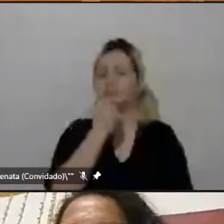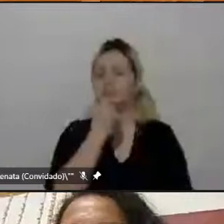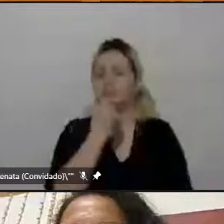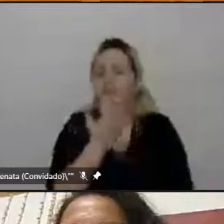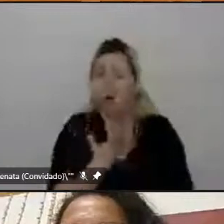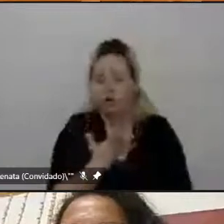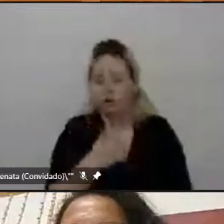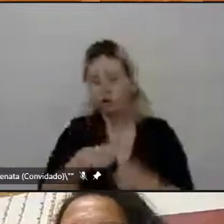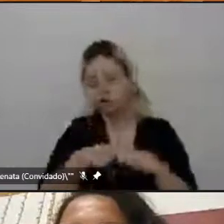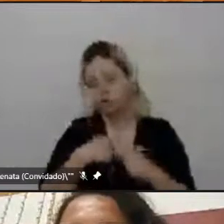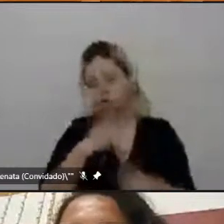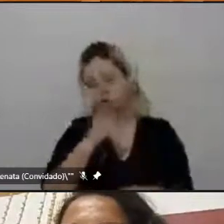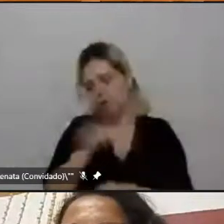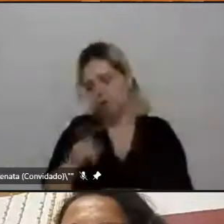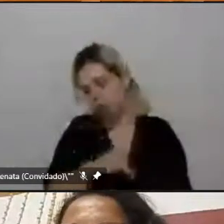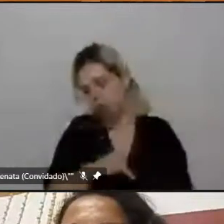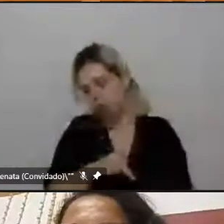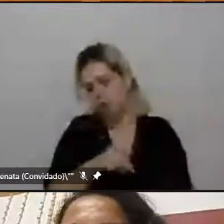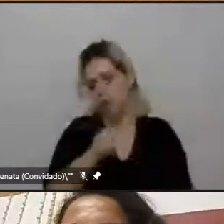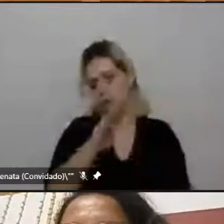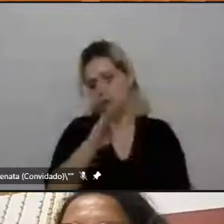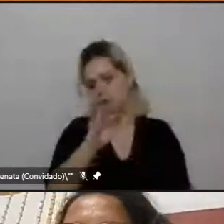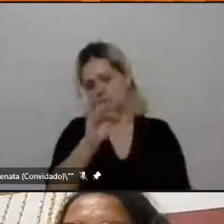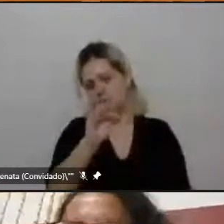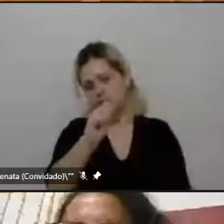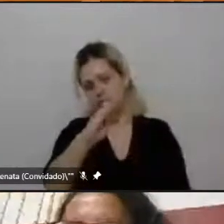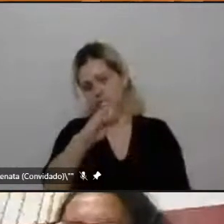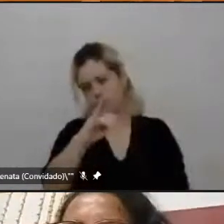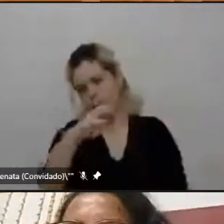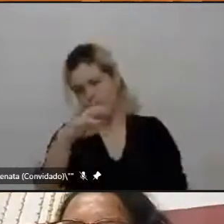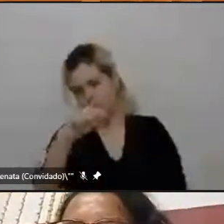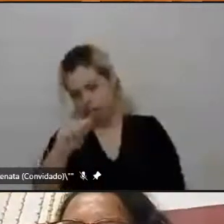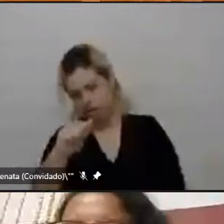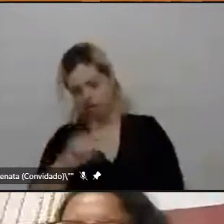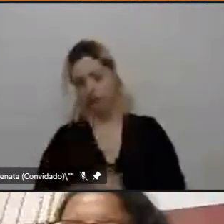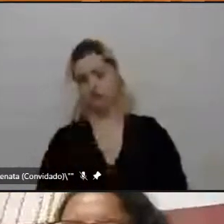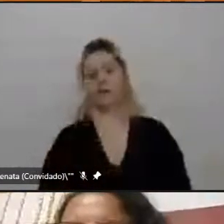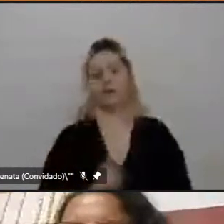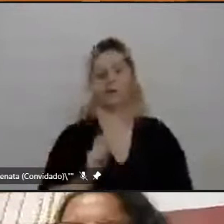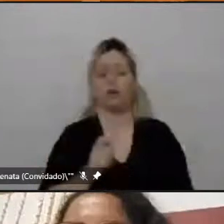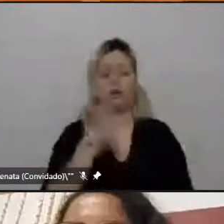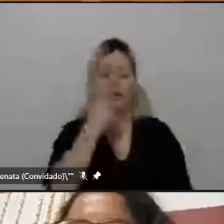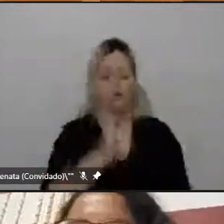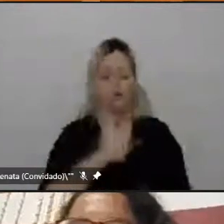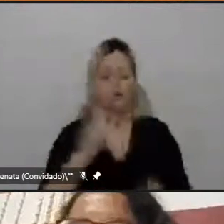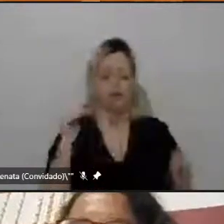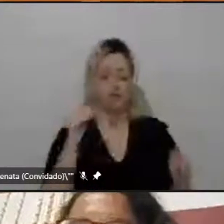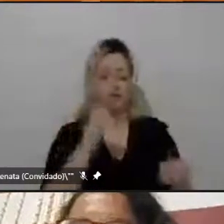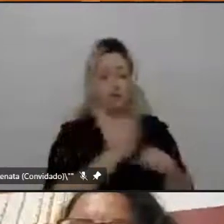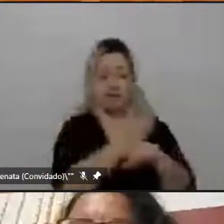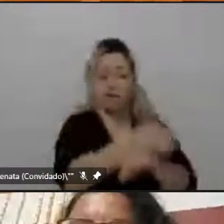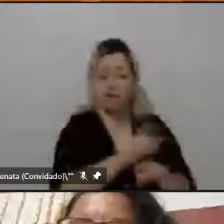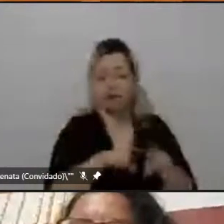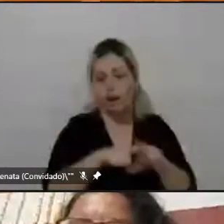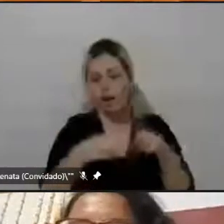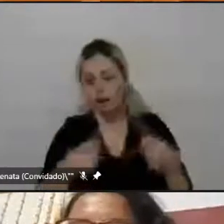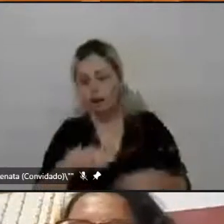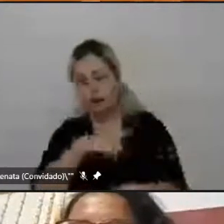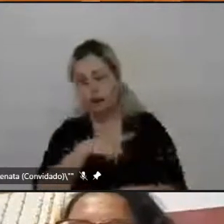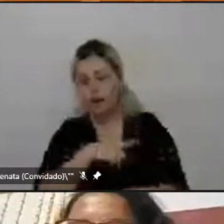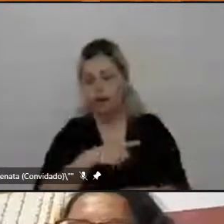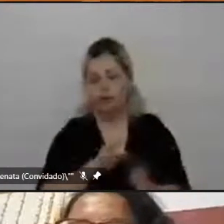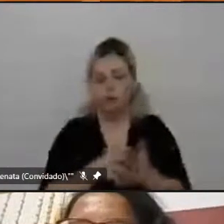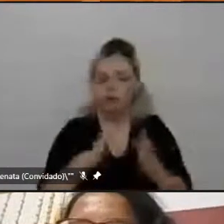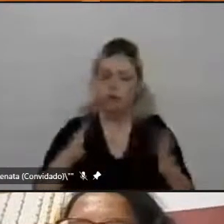professora Fabiana, e agradecer, cheguei, não estava conseguindo entrar, mas peguei grande parte da